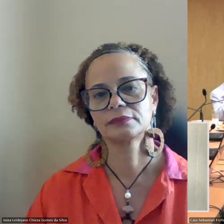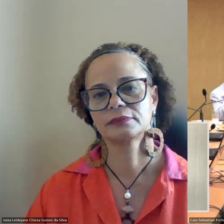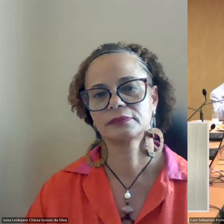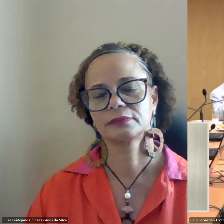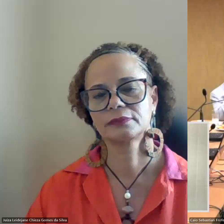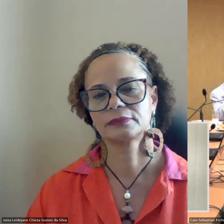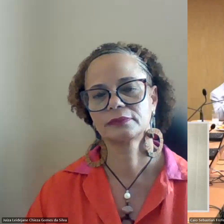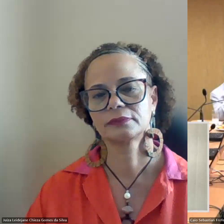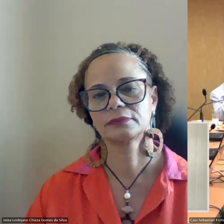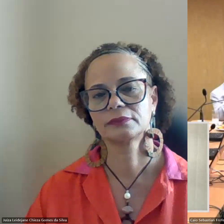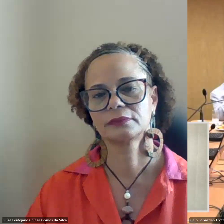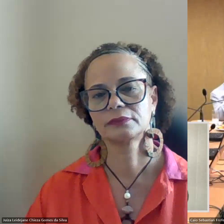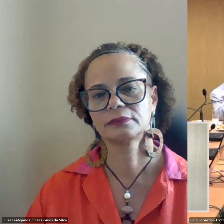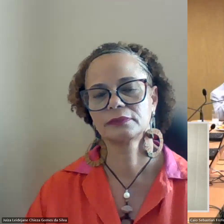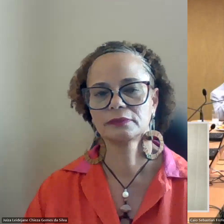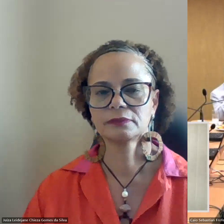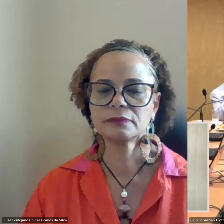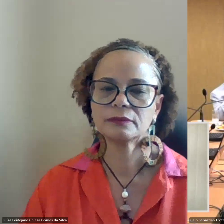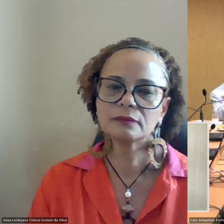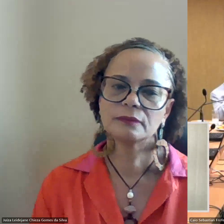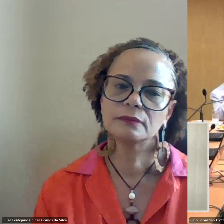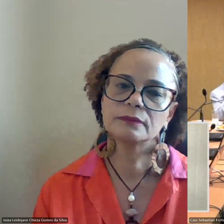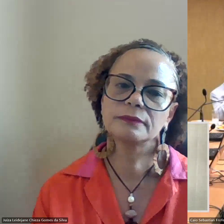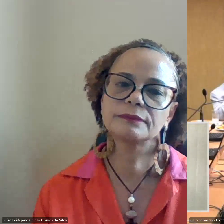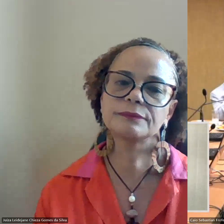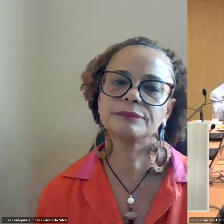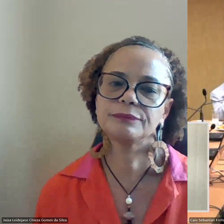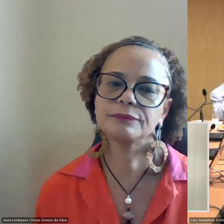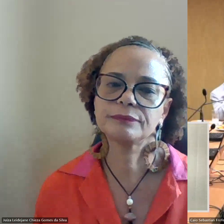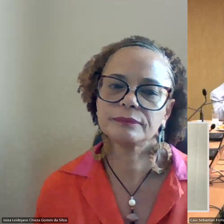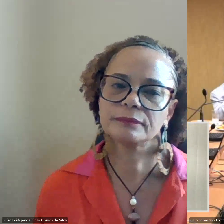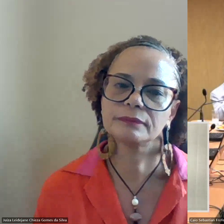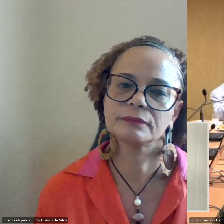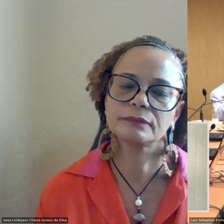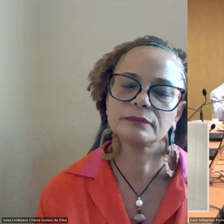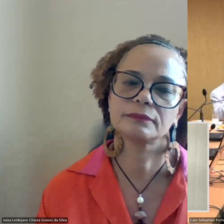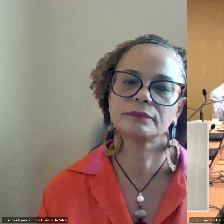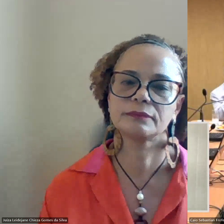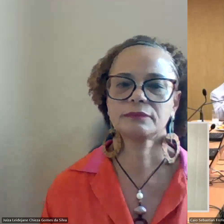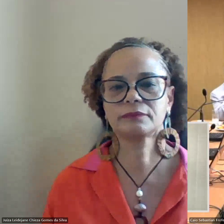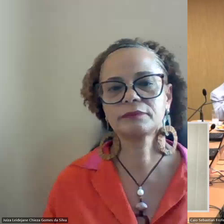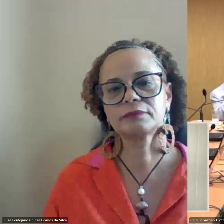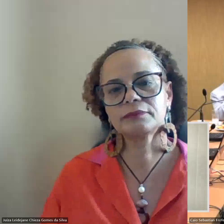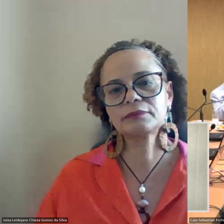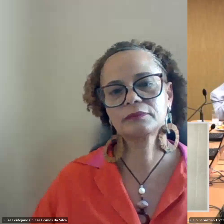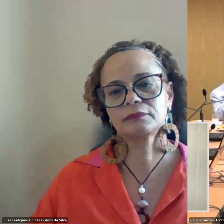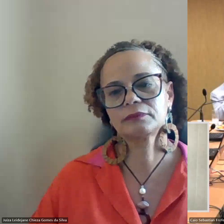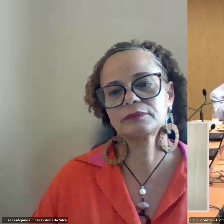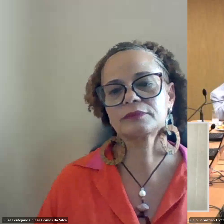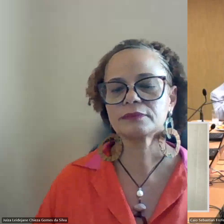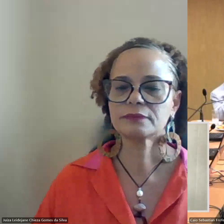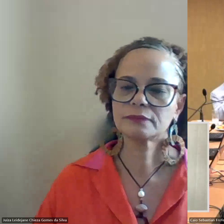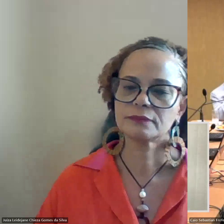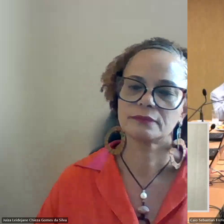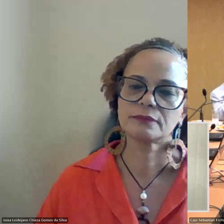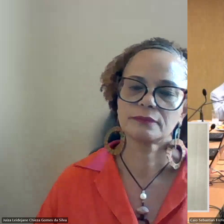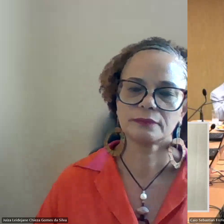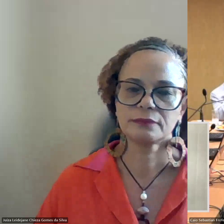sobre racismo as comissões para que elas percebam que não é por uma questão eh acima de tudo